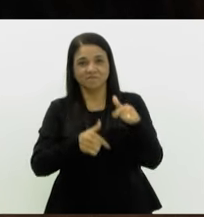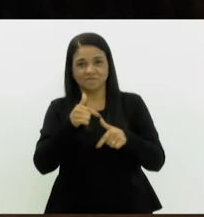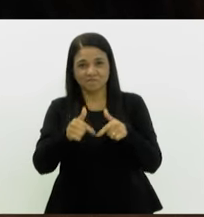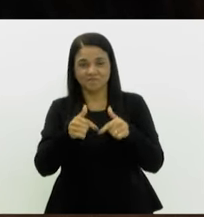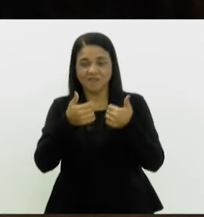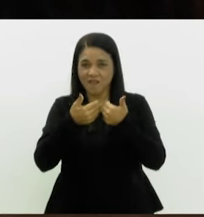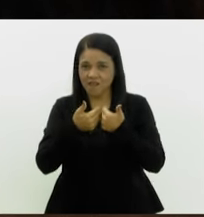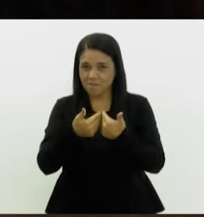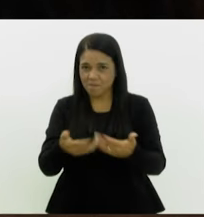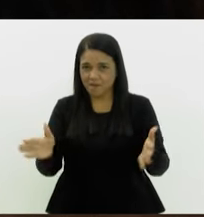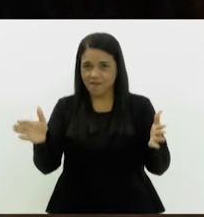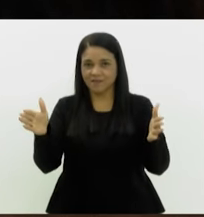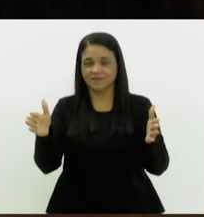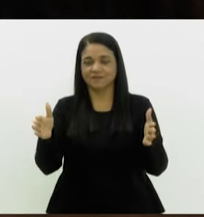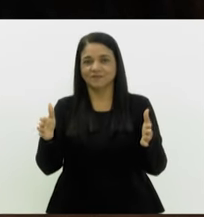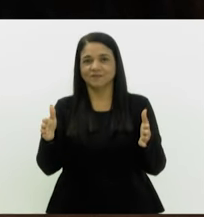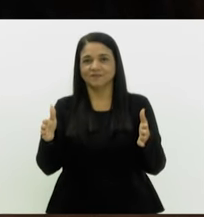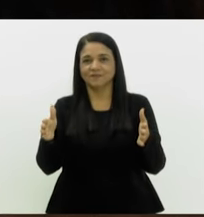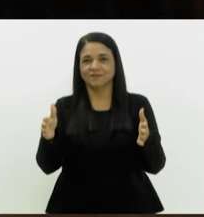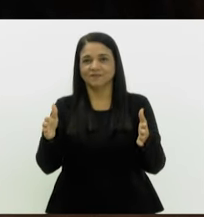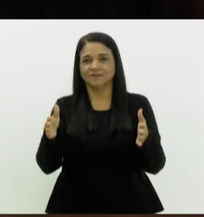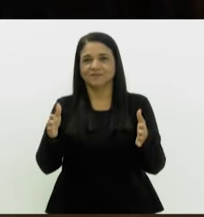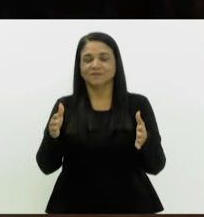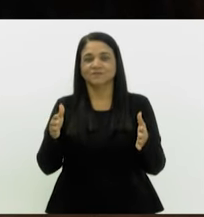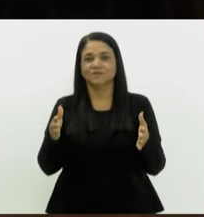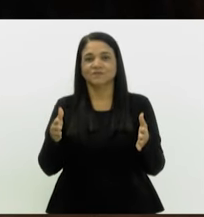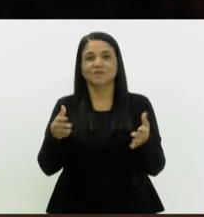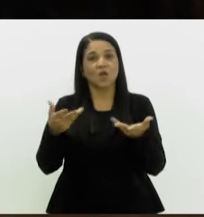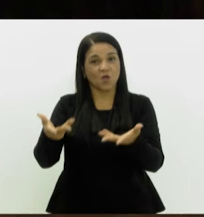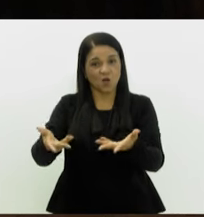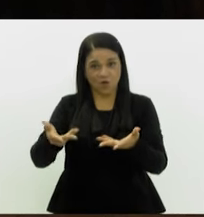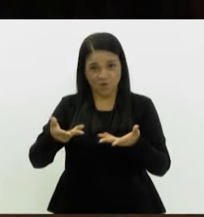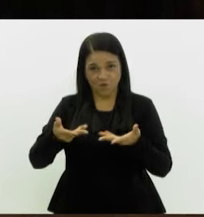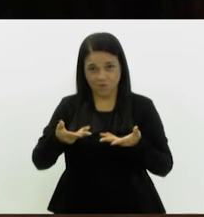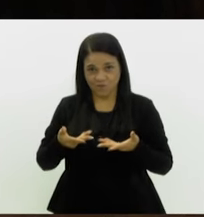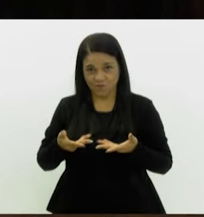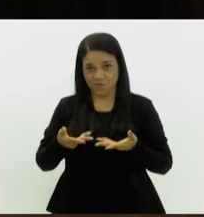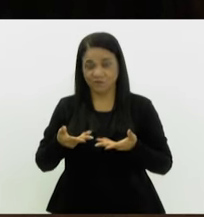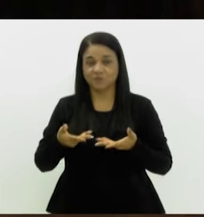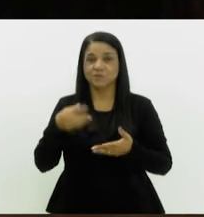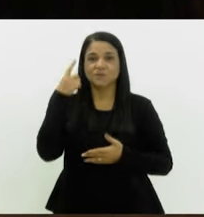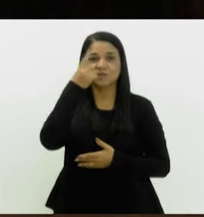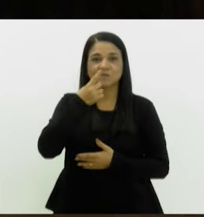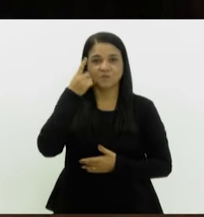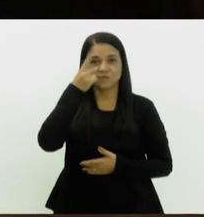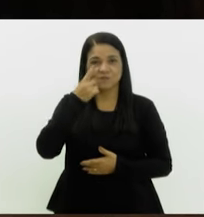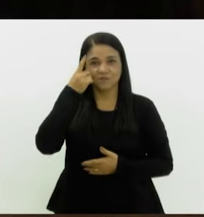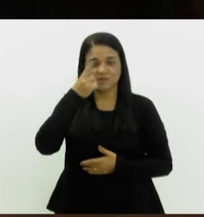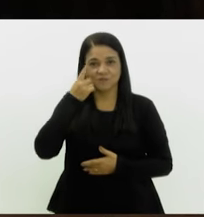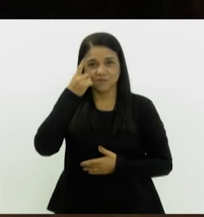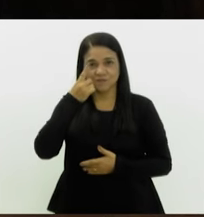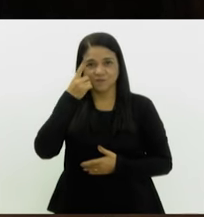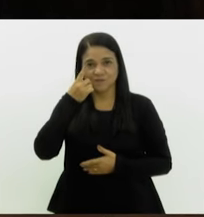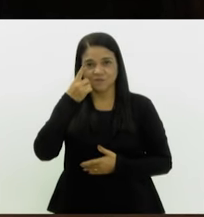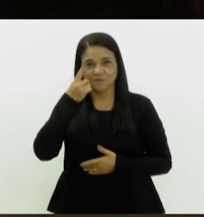aberta a sessão. A presente convida o senhor deputado